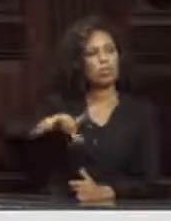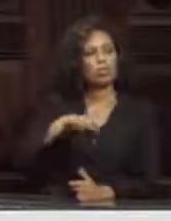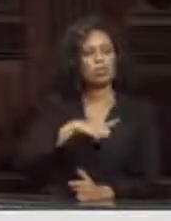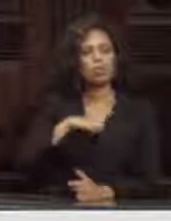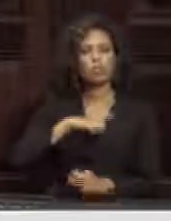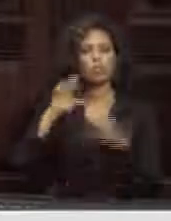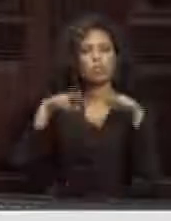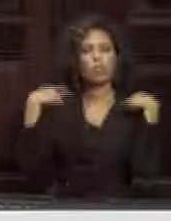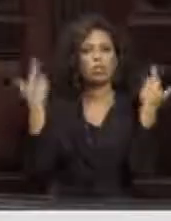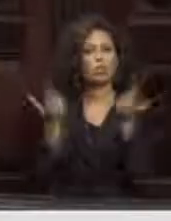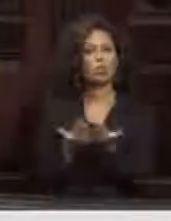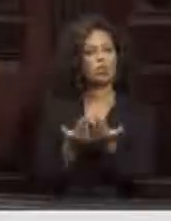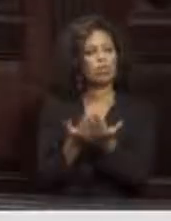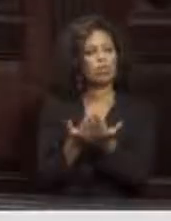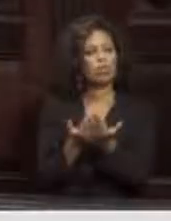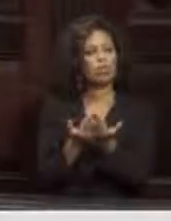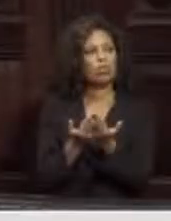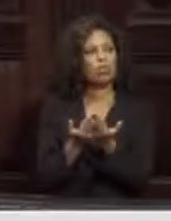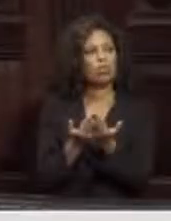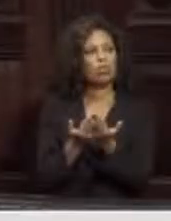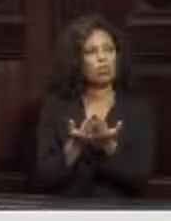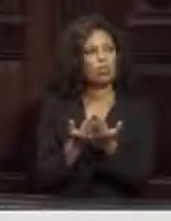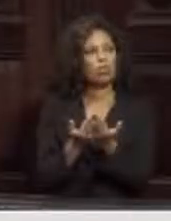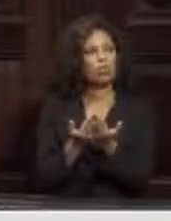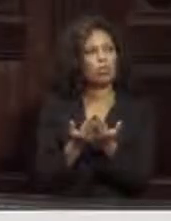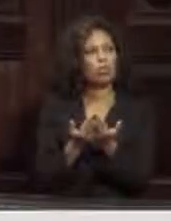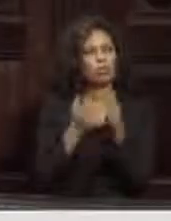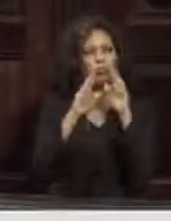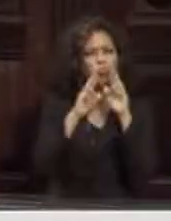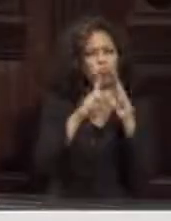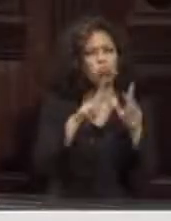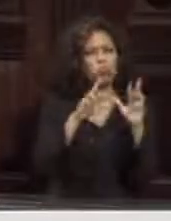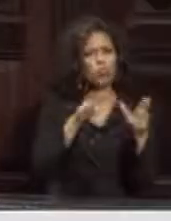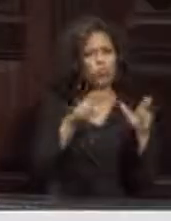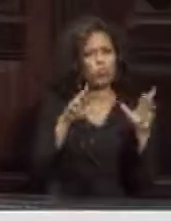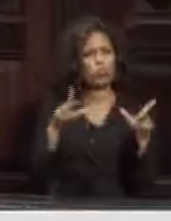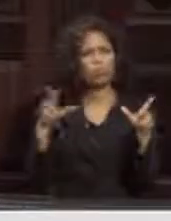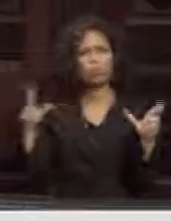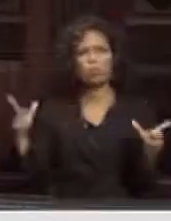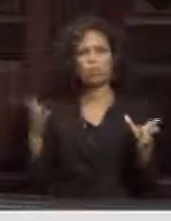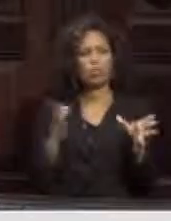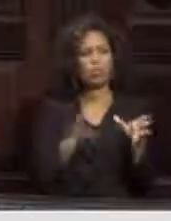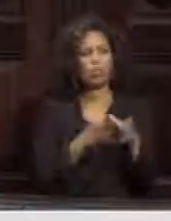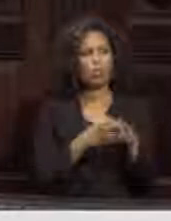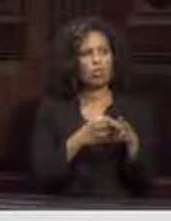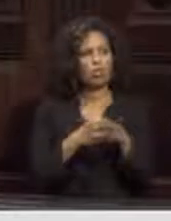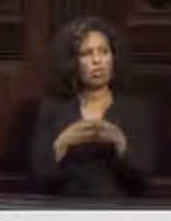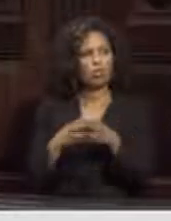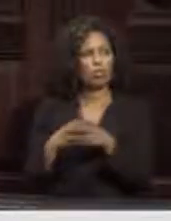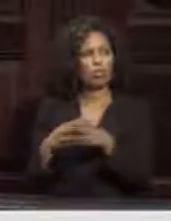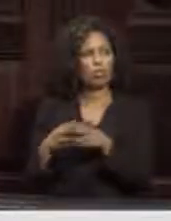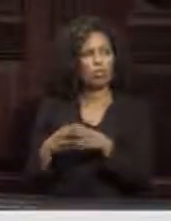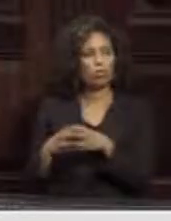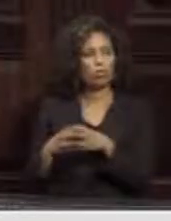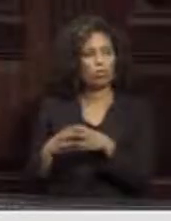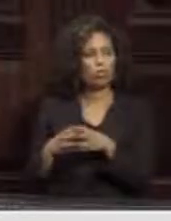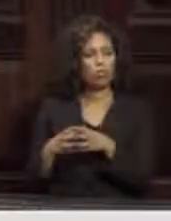reunião com uma série de representações sindicais da área da